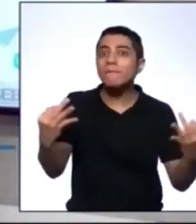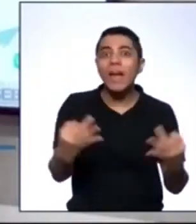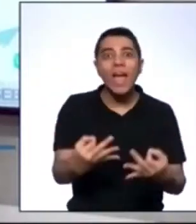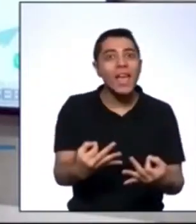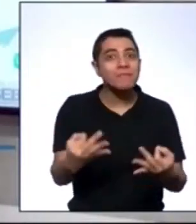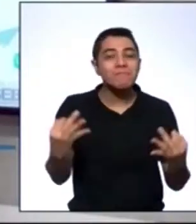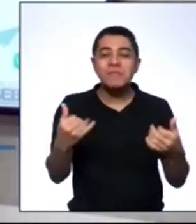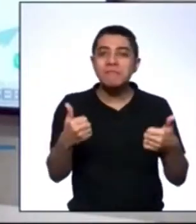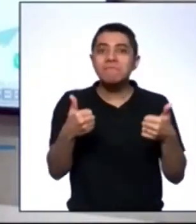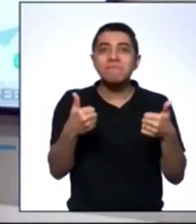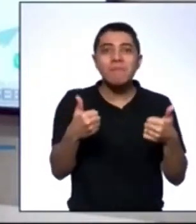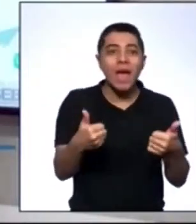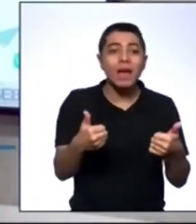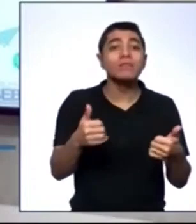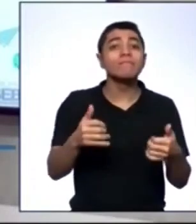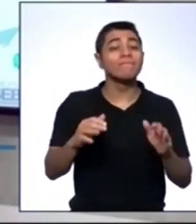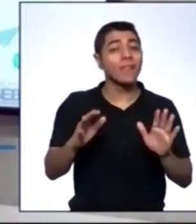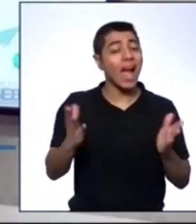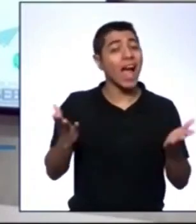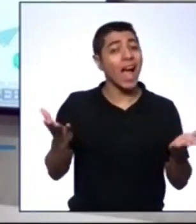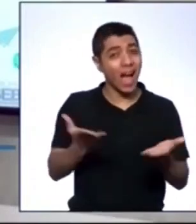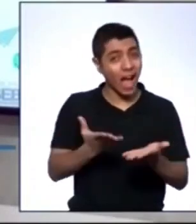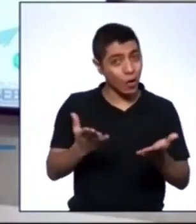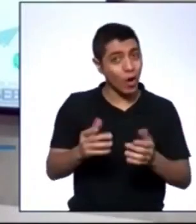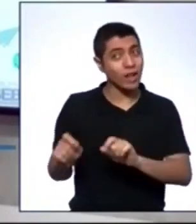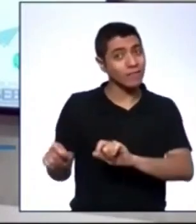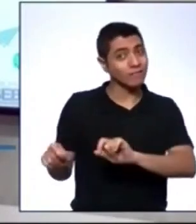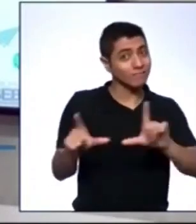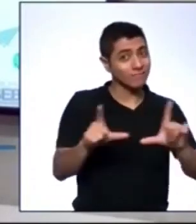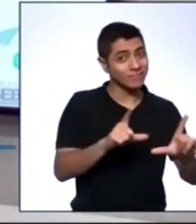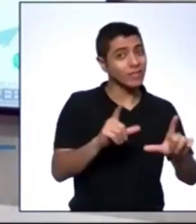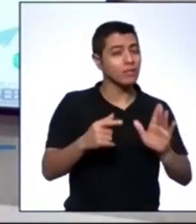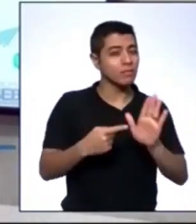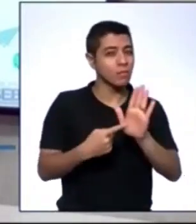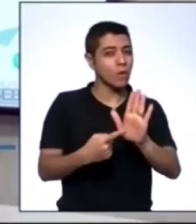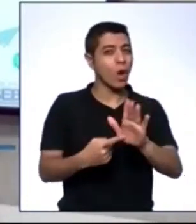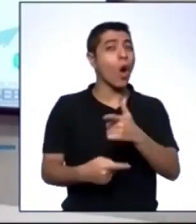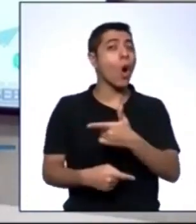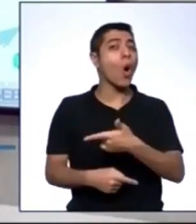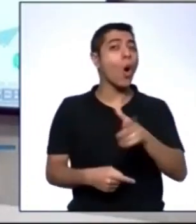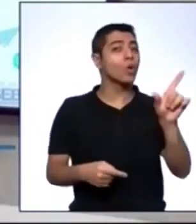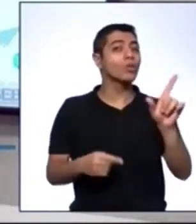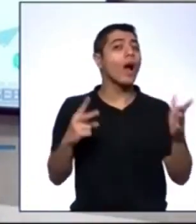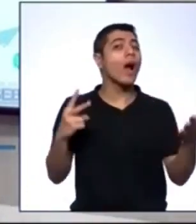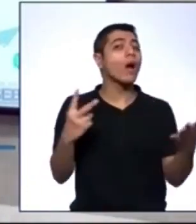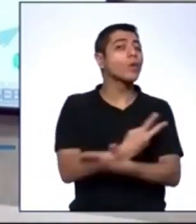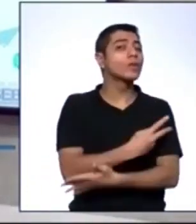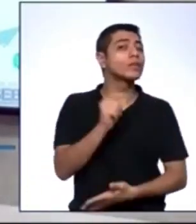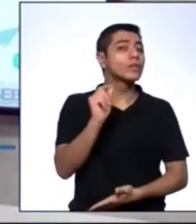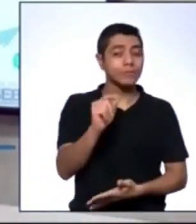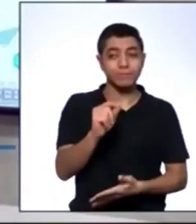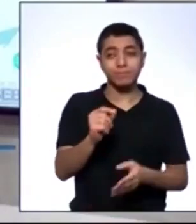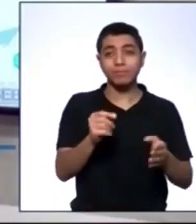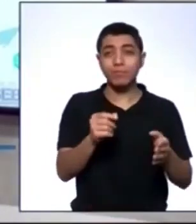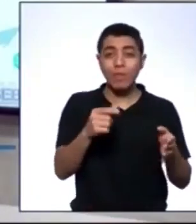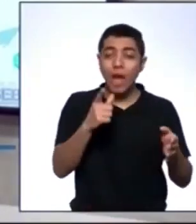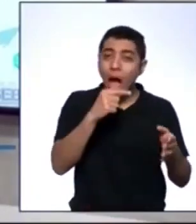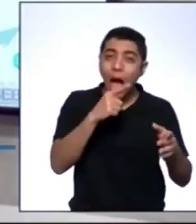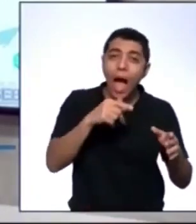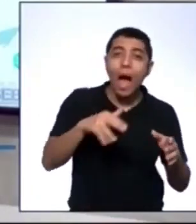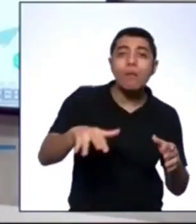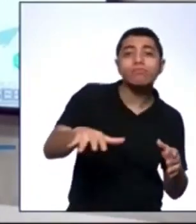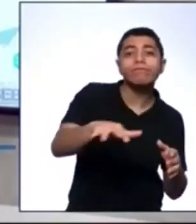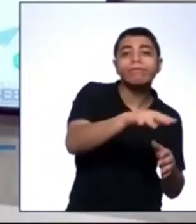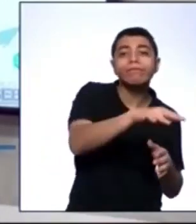acontecer na hora que eu clicar. Uma cidade vai começar a jogar esgoto sem tratar nessa